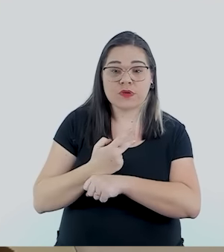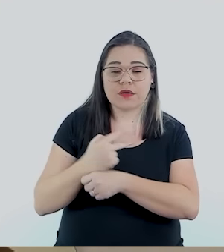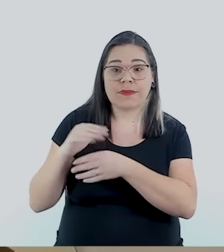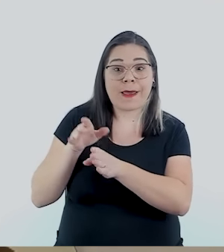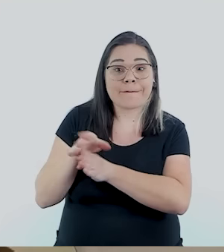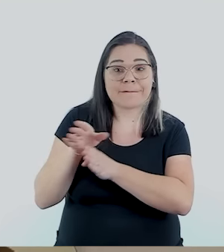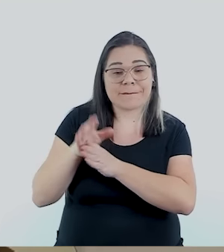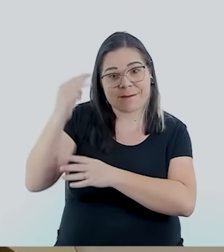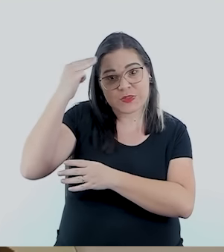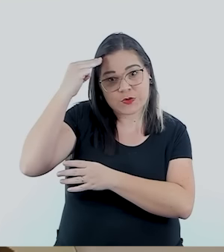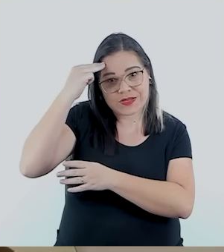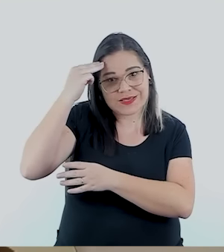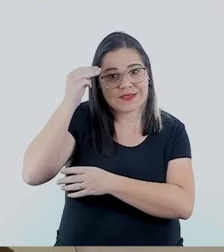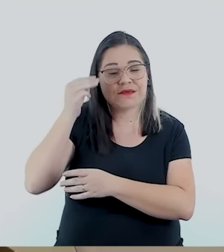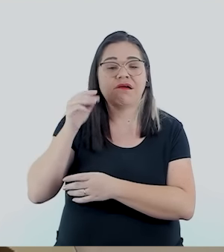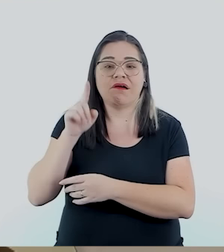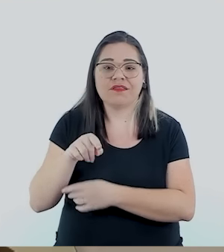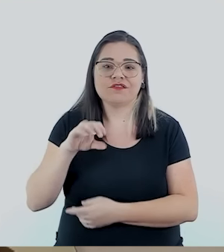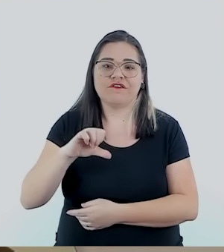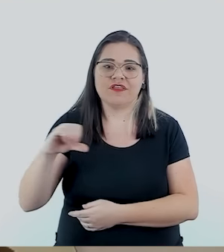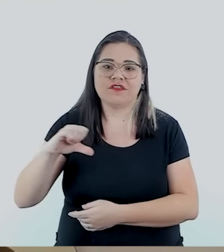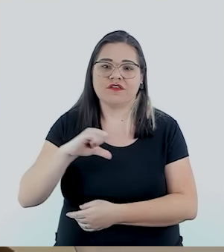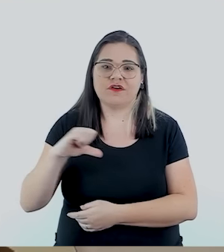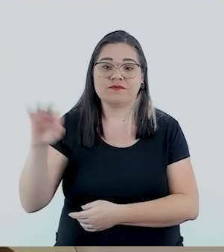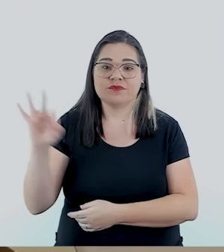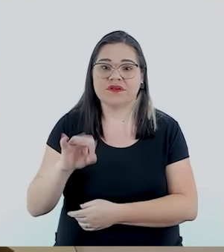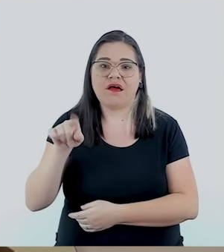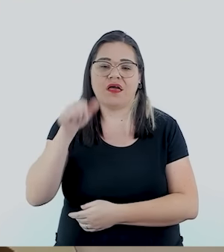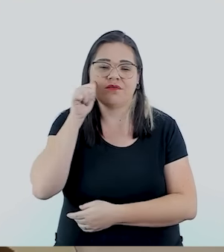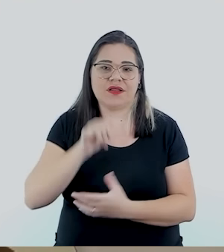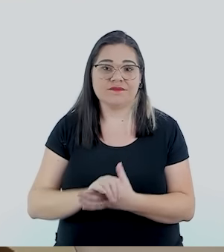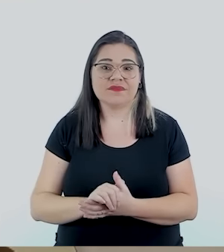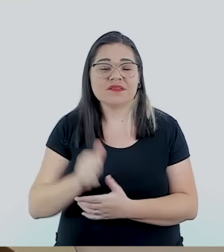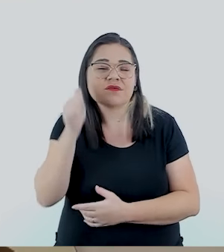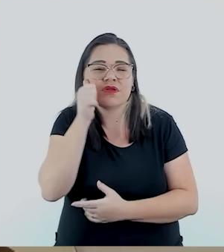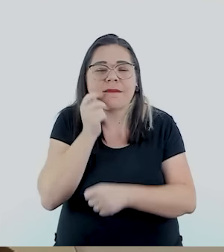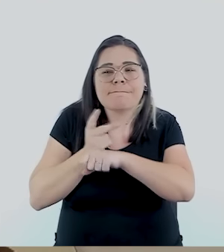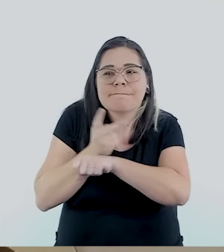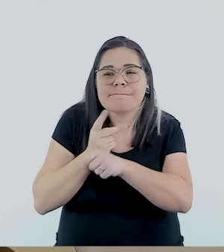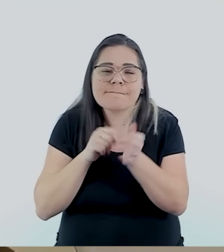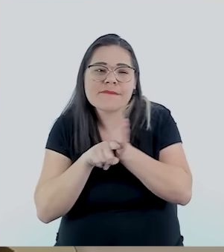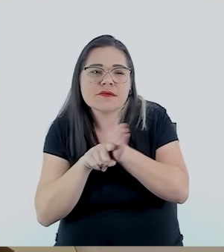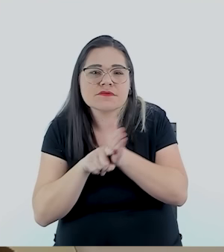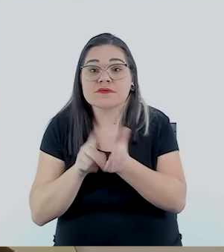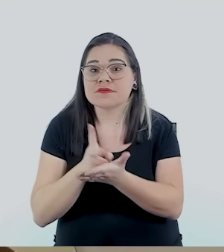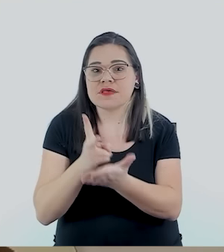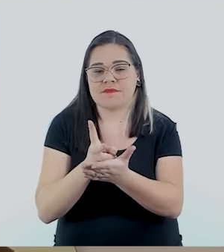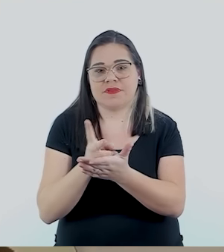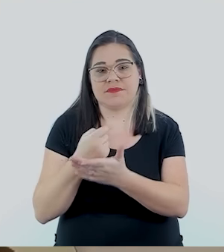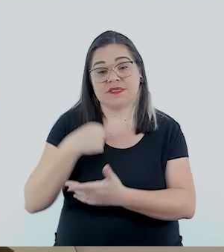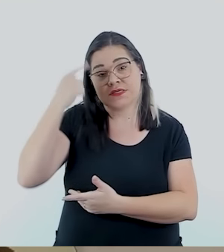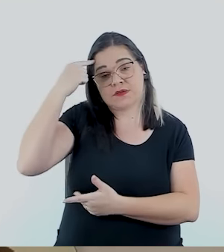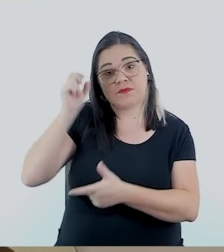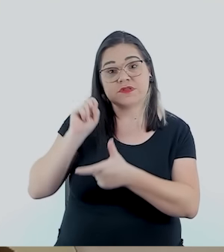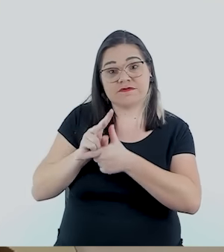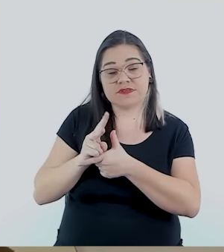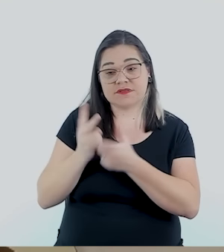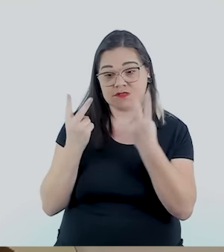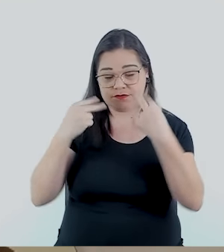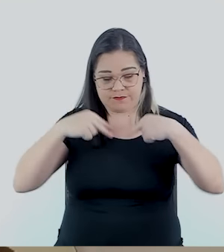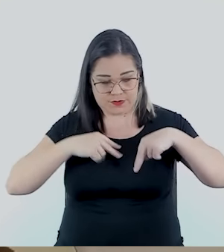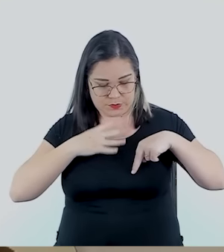posso te dizer que 99% são mulheres existe essa a mulher é buscadora desde sempre eu acho que do ponto de vista de